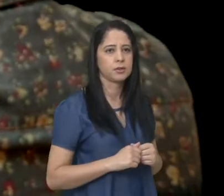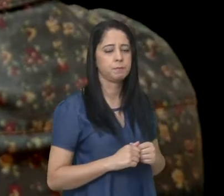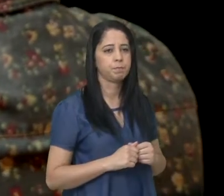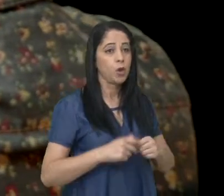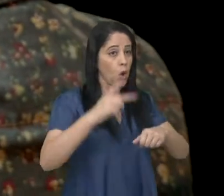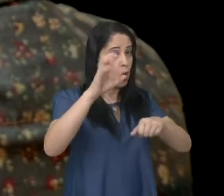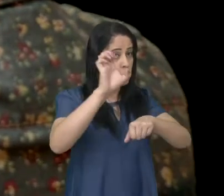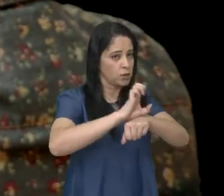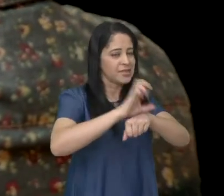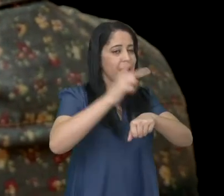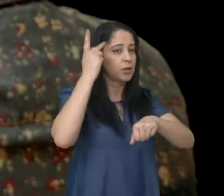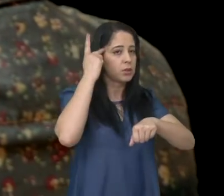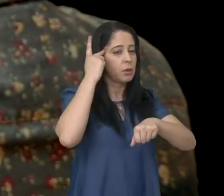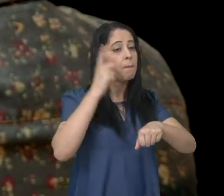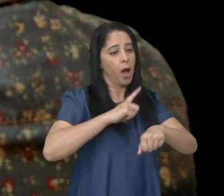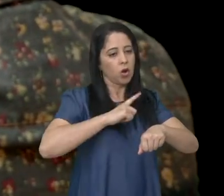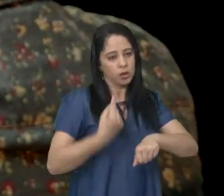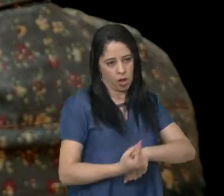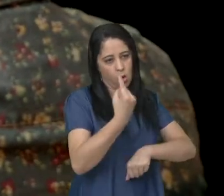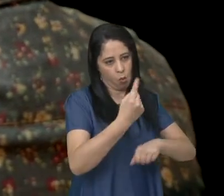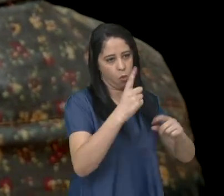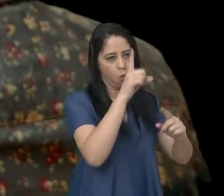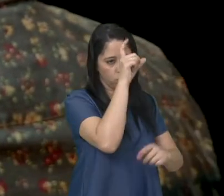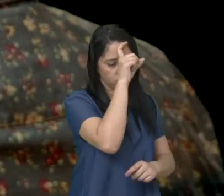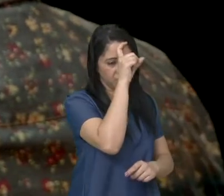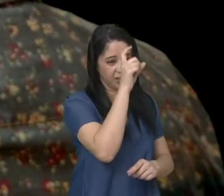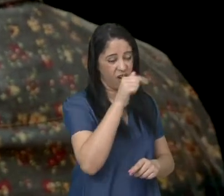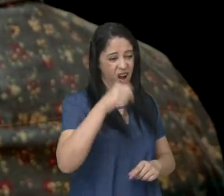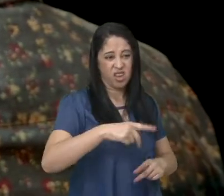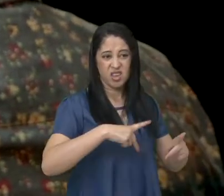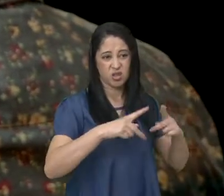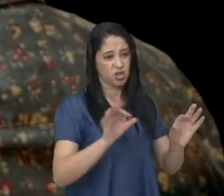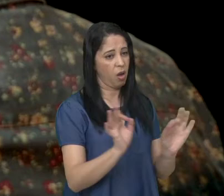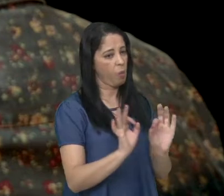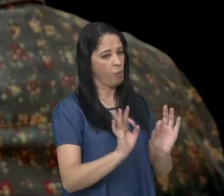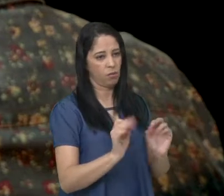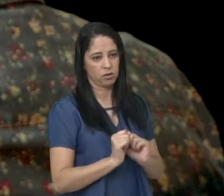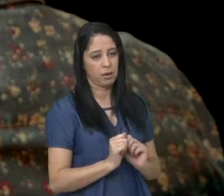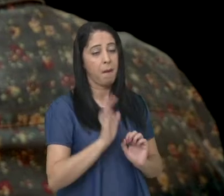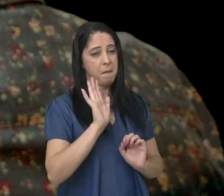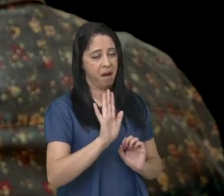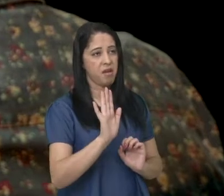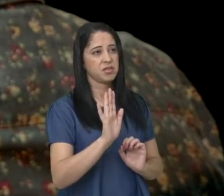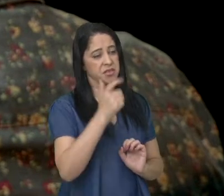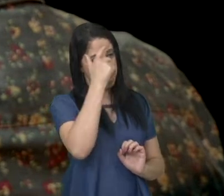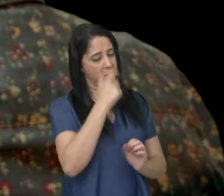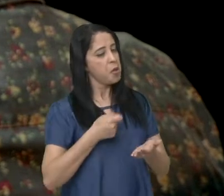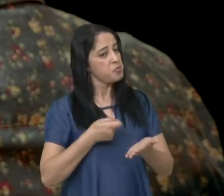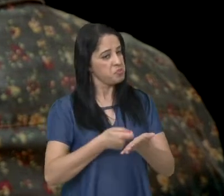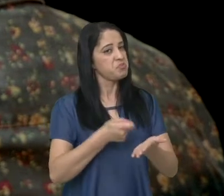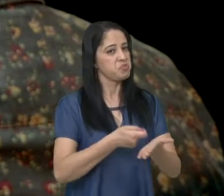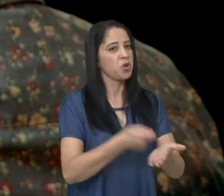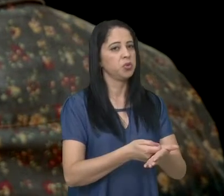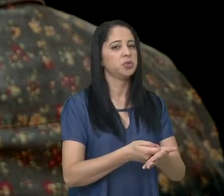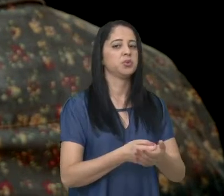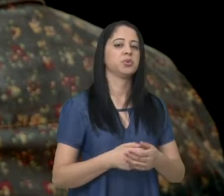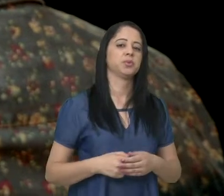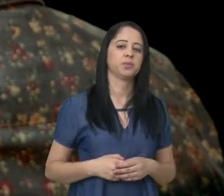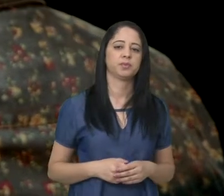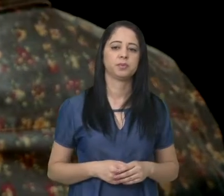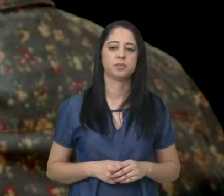importante ter aqui em São José, infelizmente nós perdemos o hospital, mas é uma luta que eu acho que unifica todas as